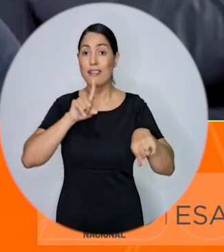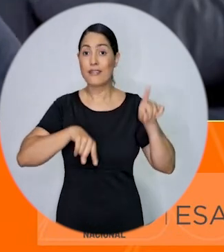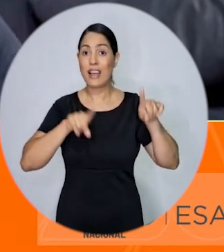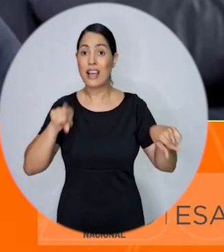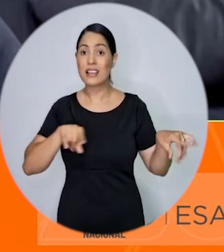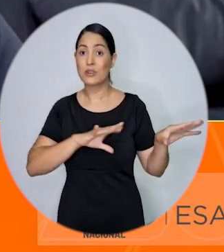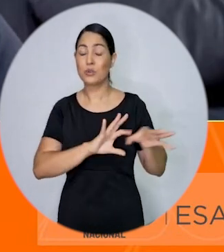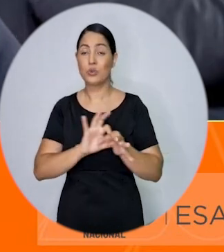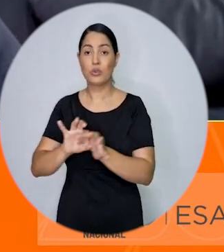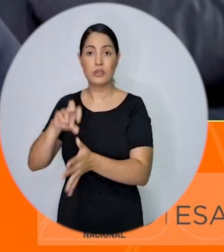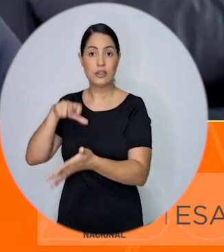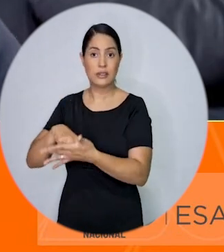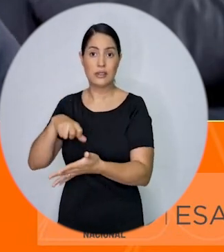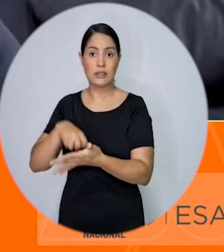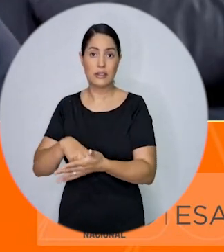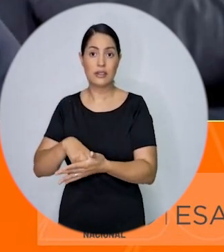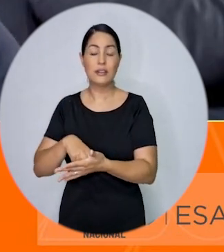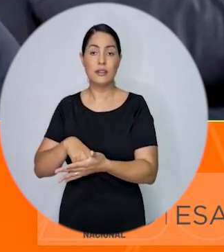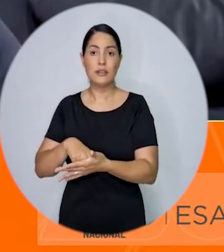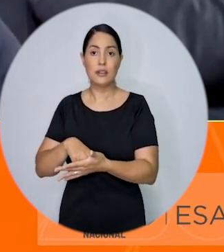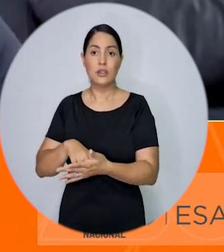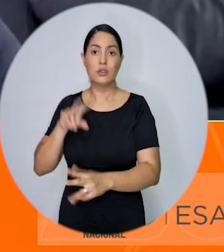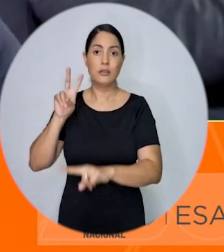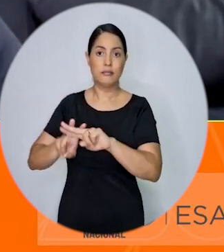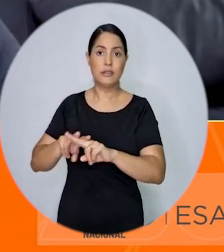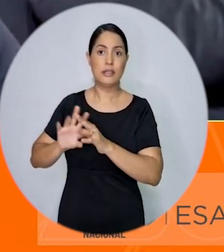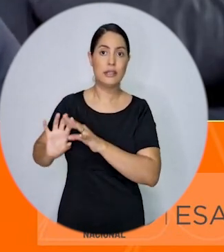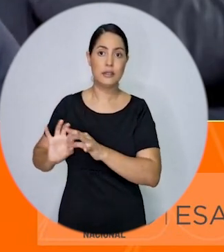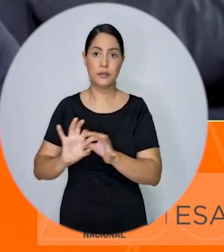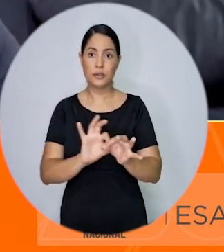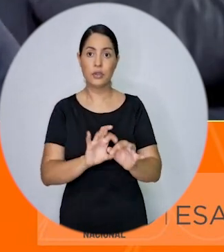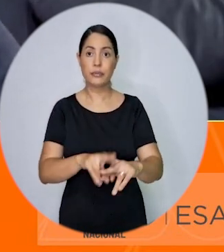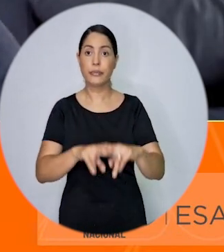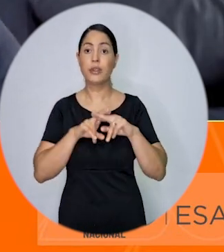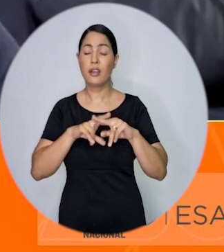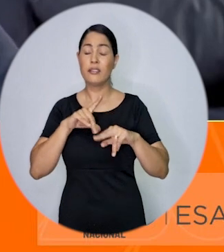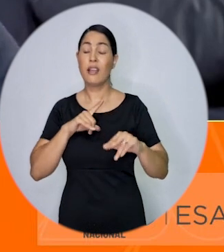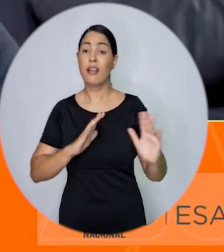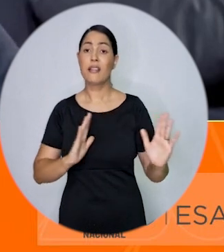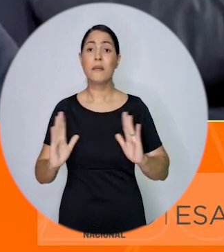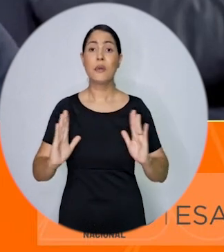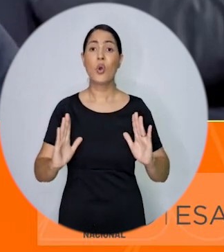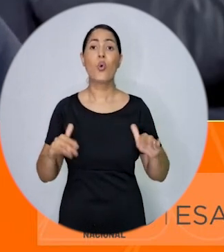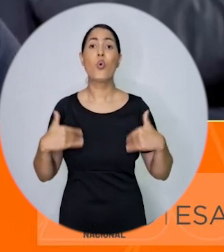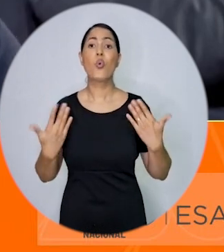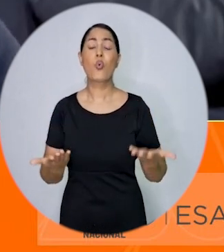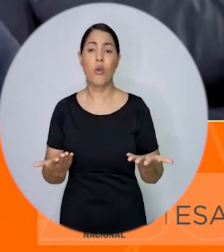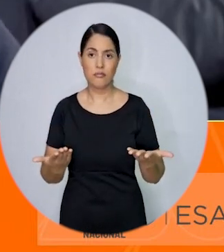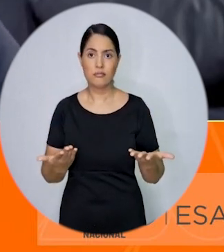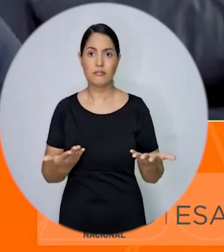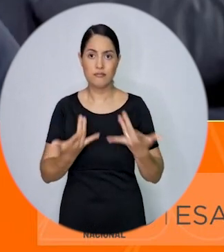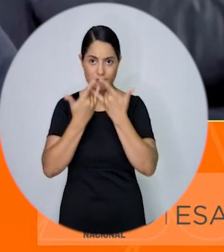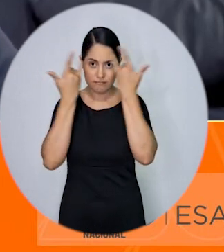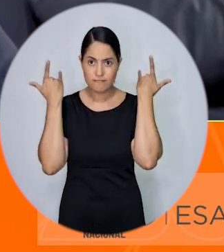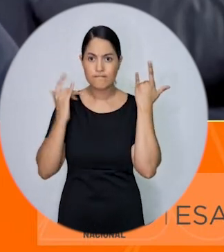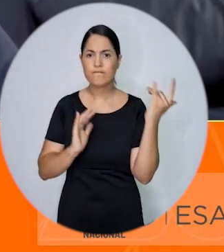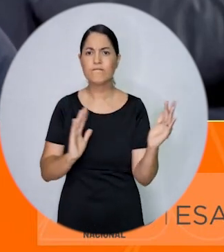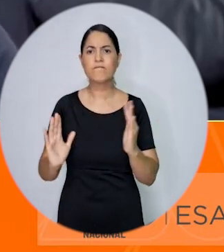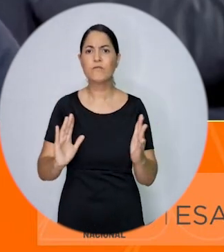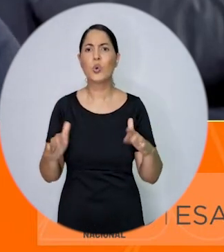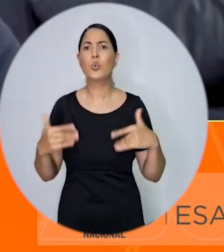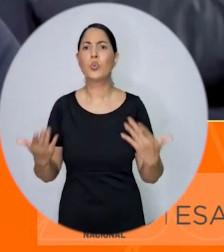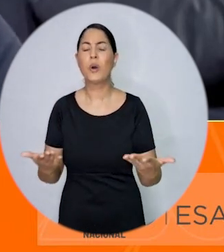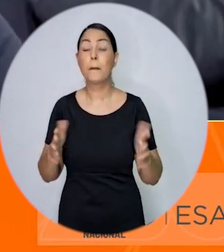variações de forma pela qual é enxergada a pena privativa de liberdade, a depender do momento pelo qual passa o